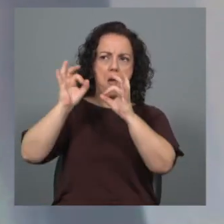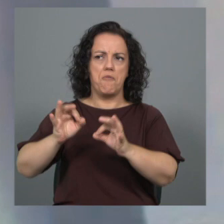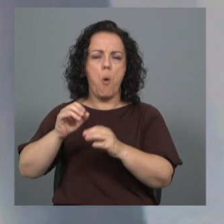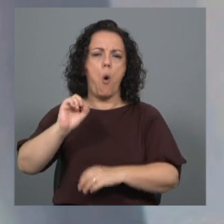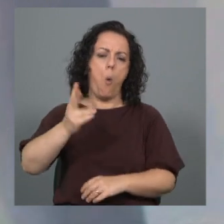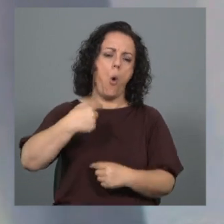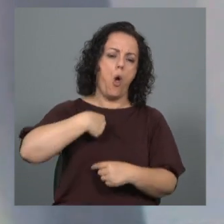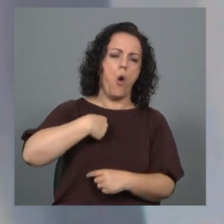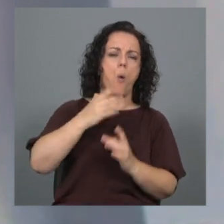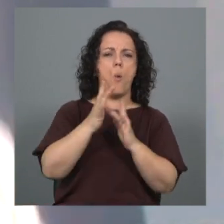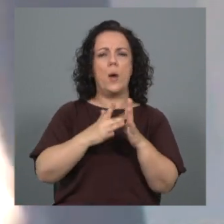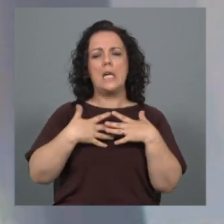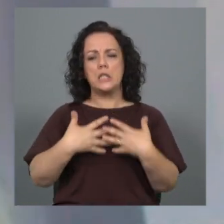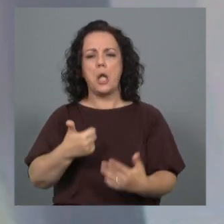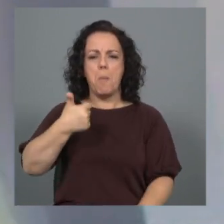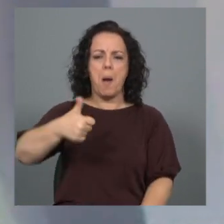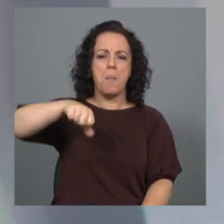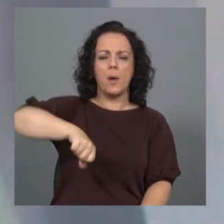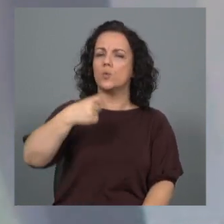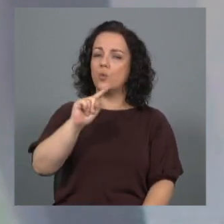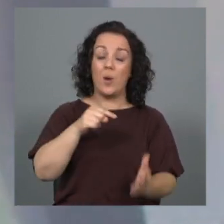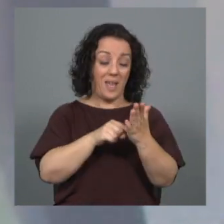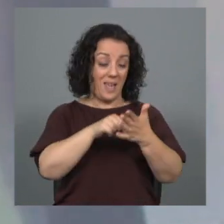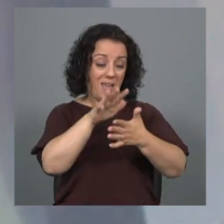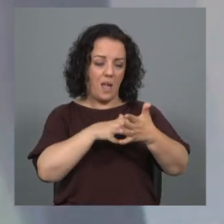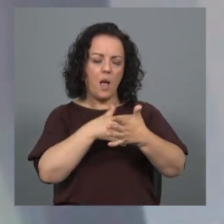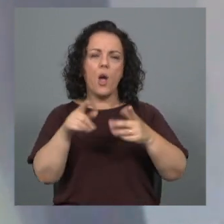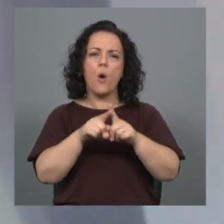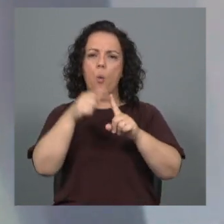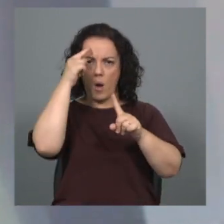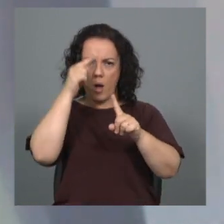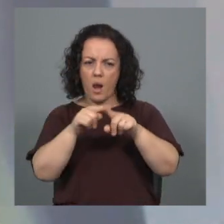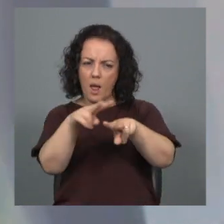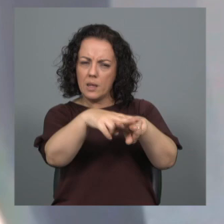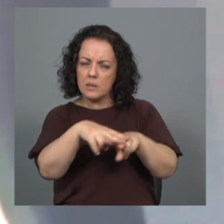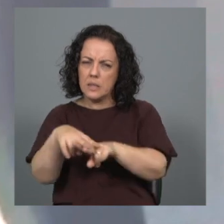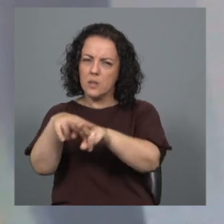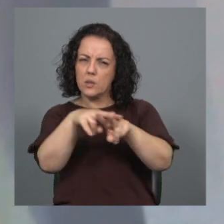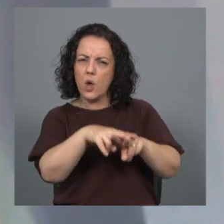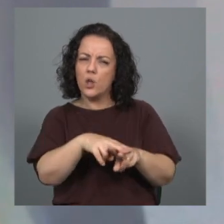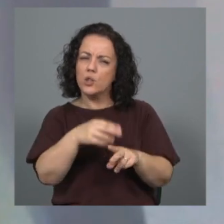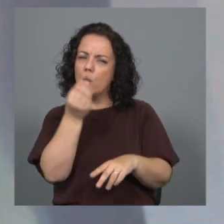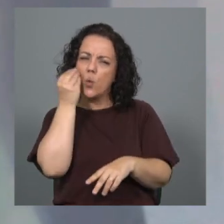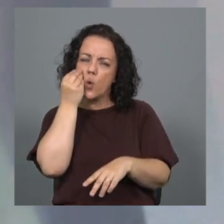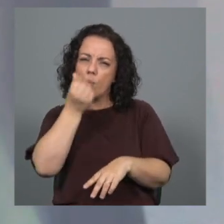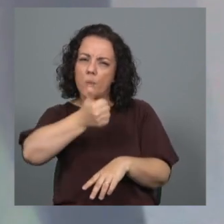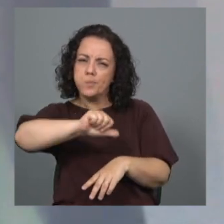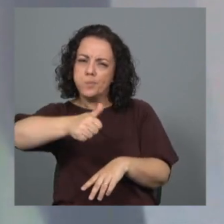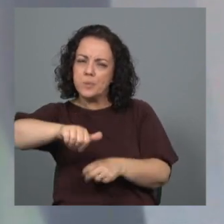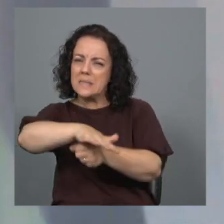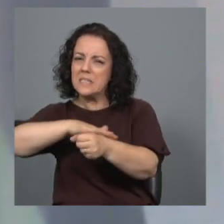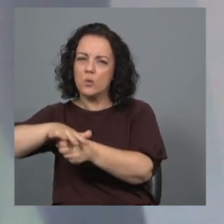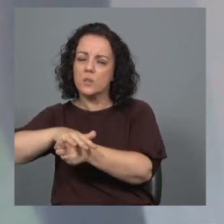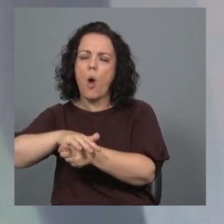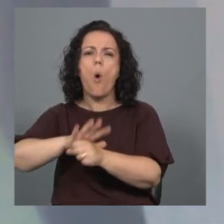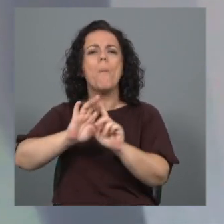não. Acima de tudo, é uma ferramenta de diagnóstico, e depois não só um diagnóstico como estamos agora, mas à medida